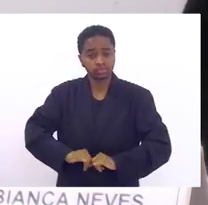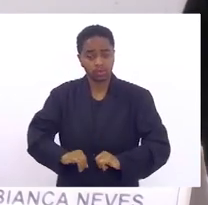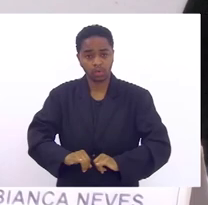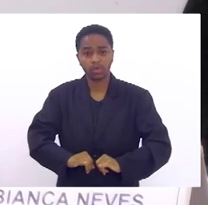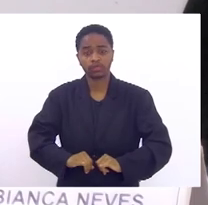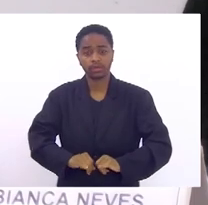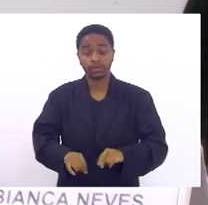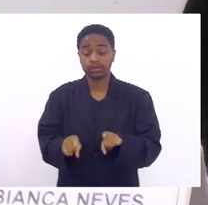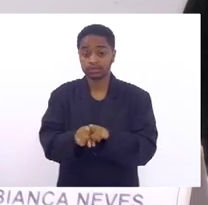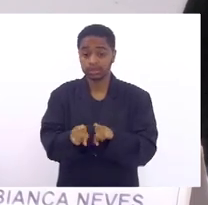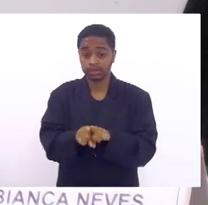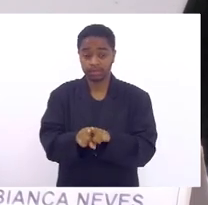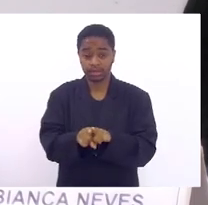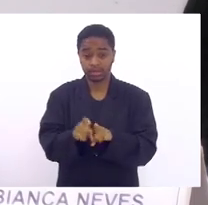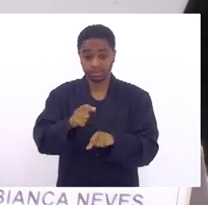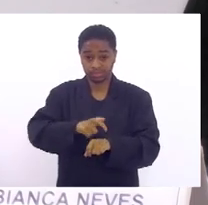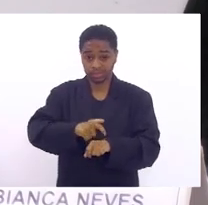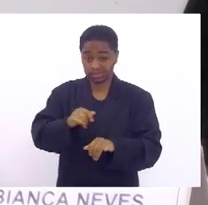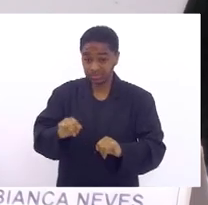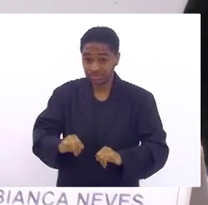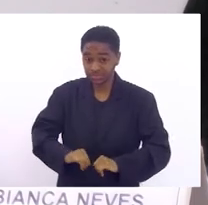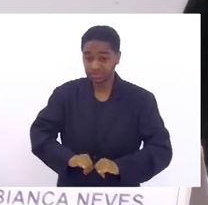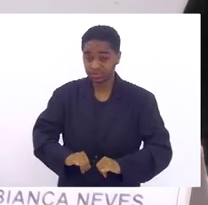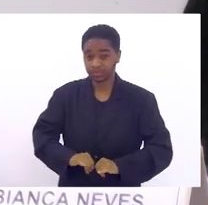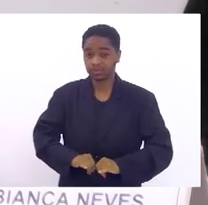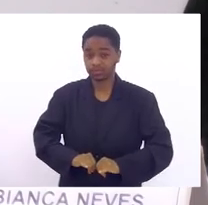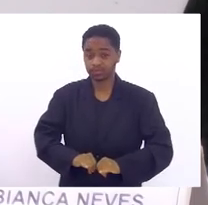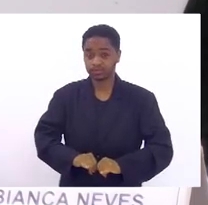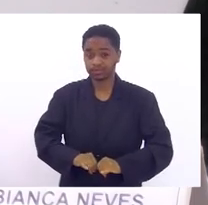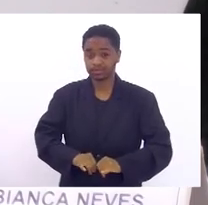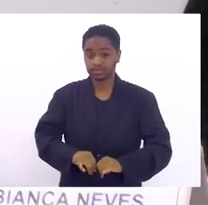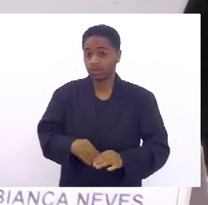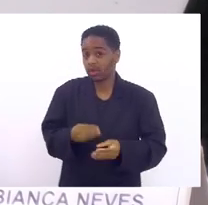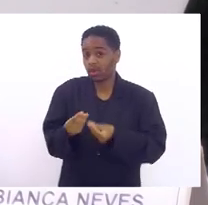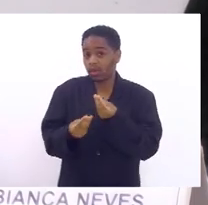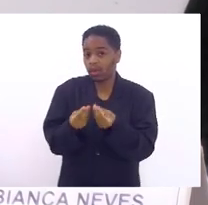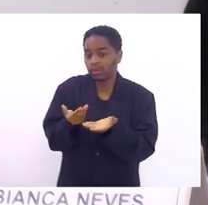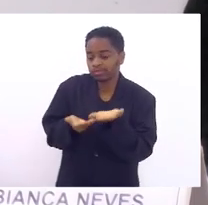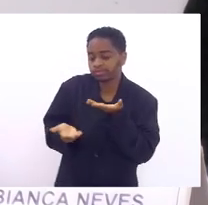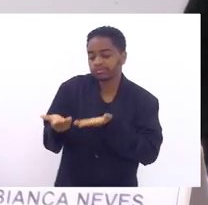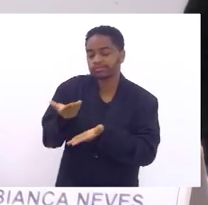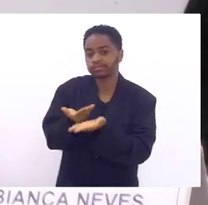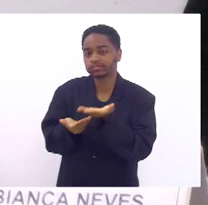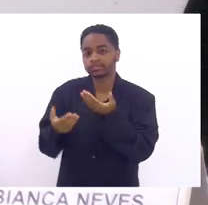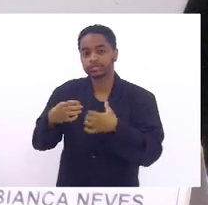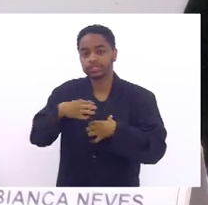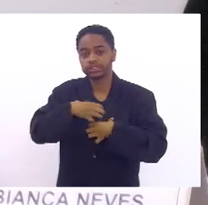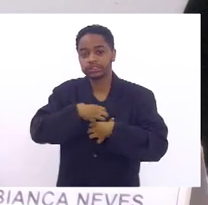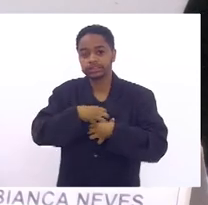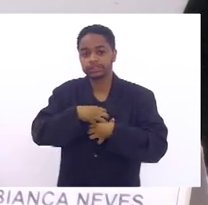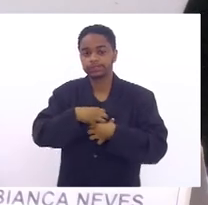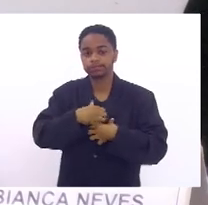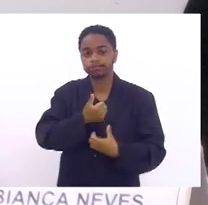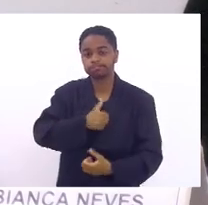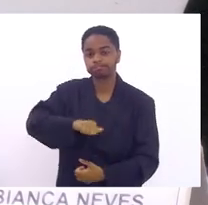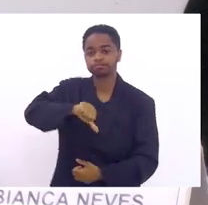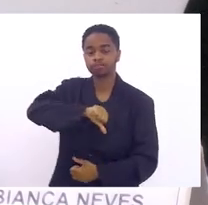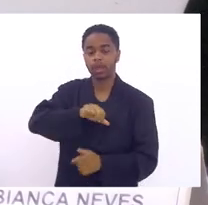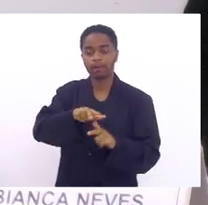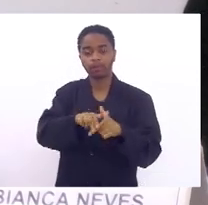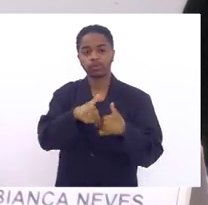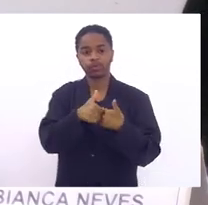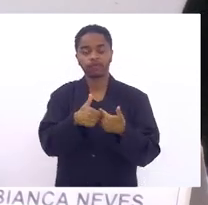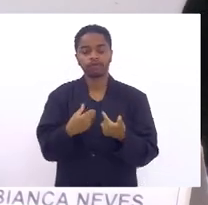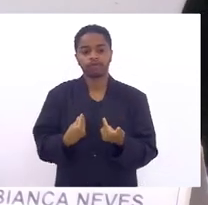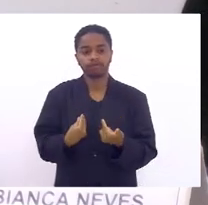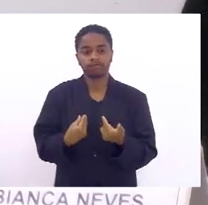que nesse sofrimento como forma né de lidar com esse malestar né diante de tantas violências que